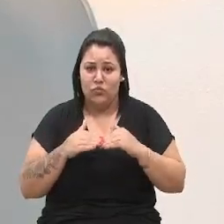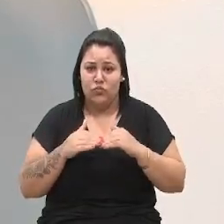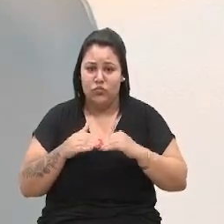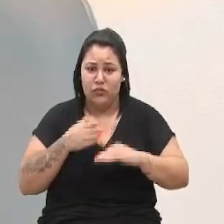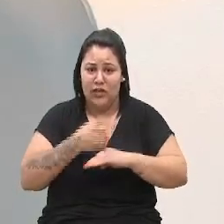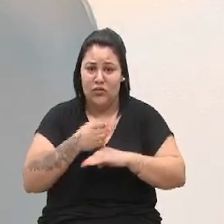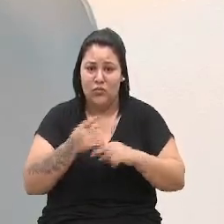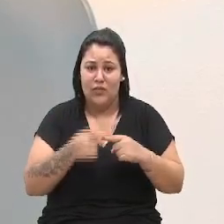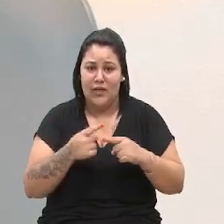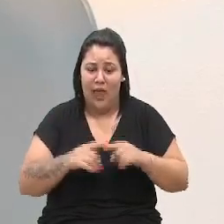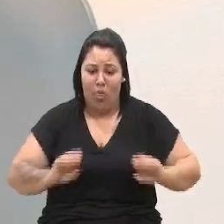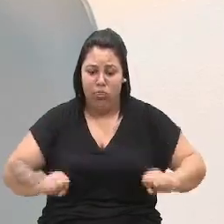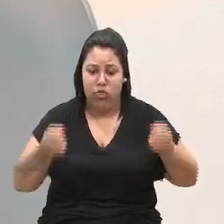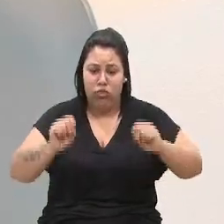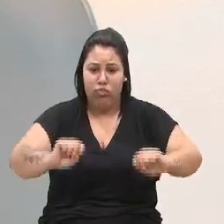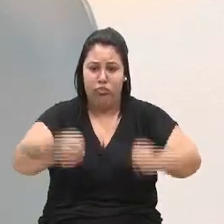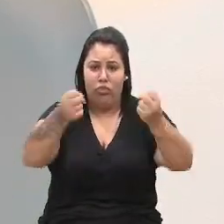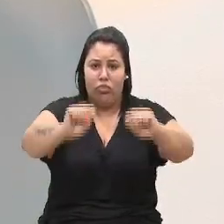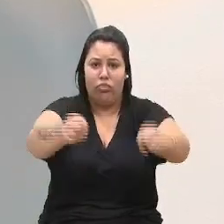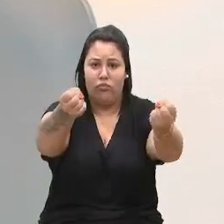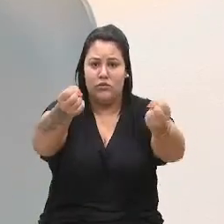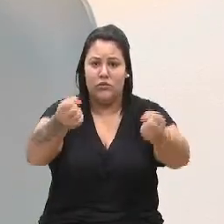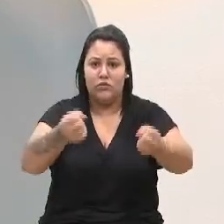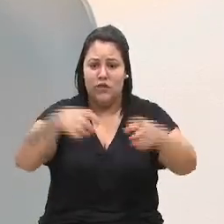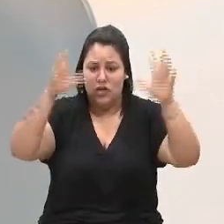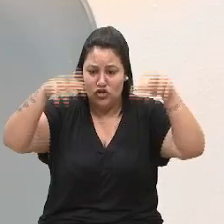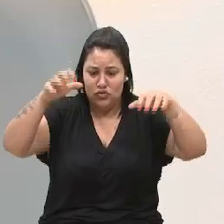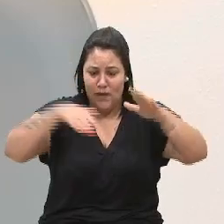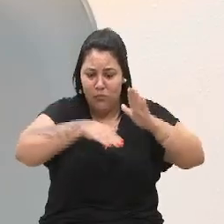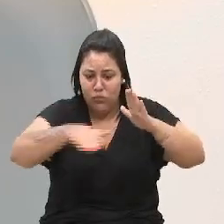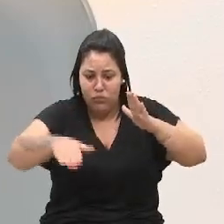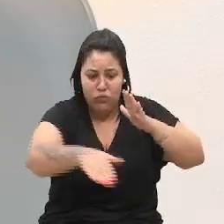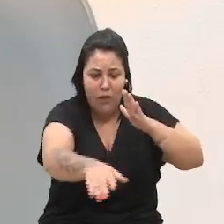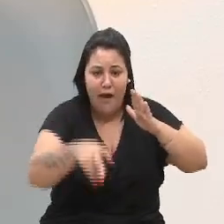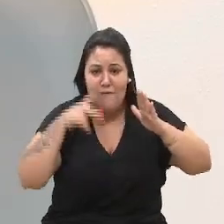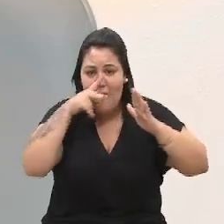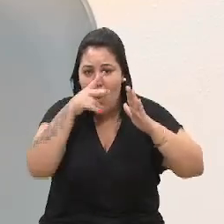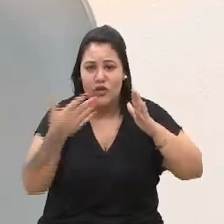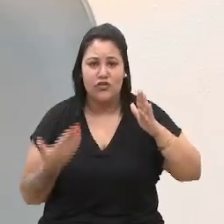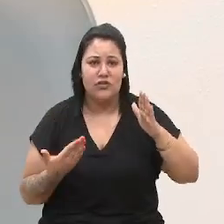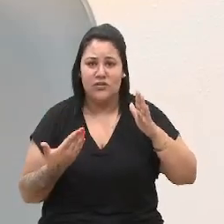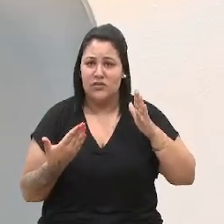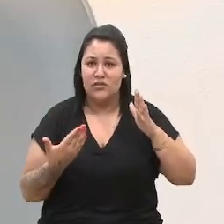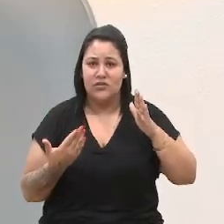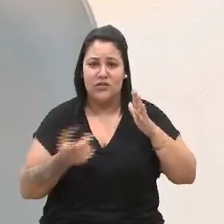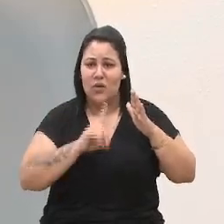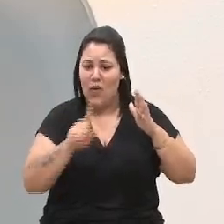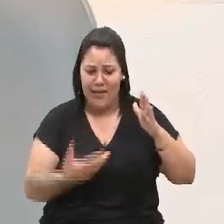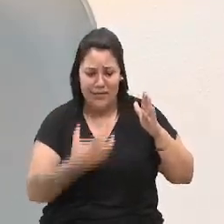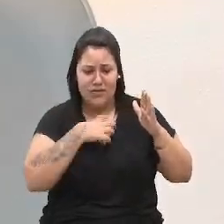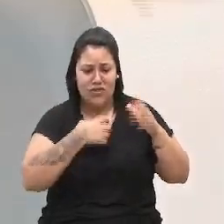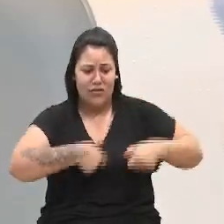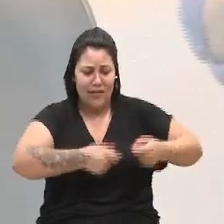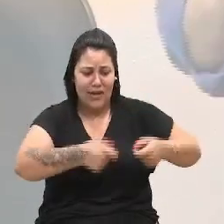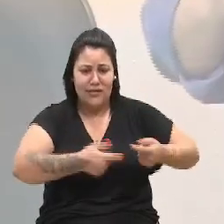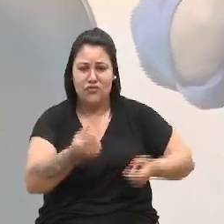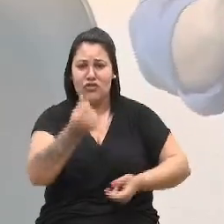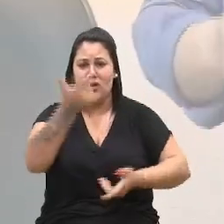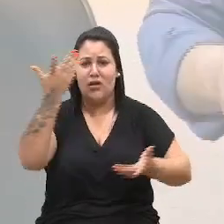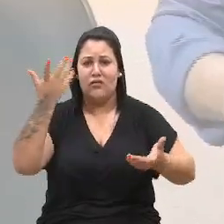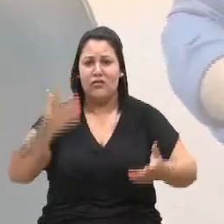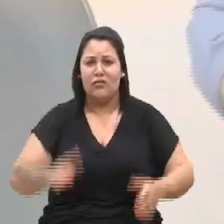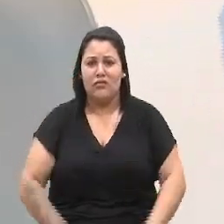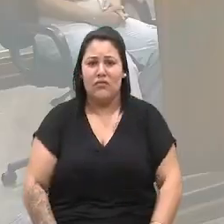as calçadas quando dá chuva, é uma descida muito forte. Então, assim, não é admissível gastar o dinheiro assim. Sua parte, vereador